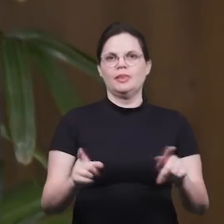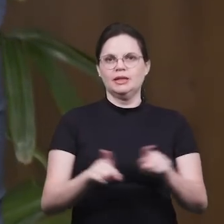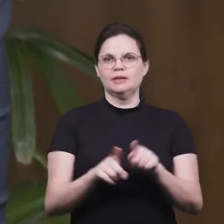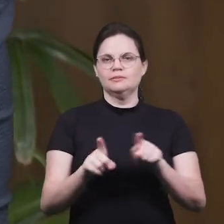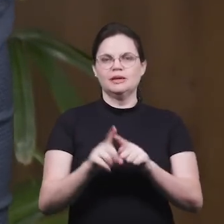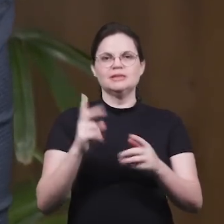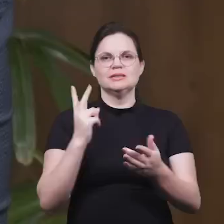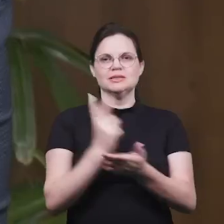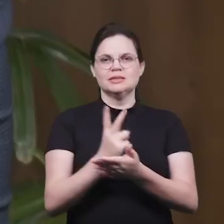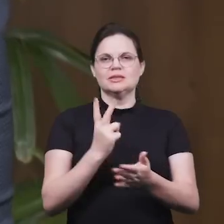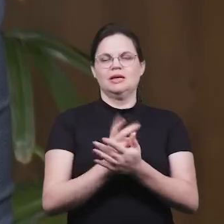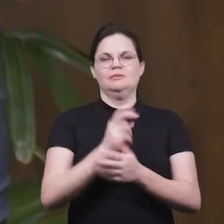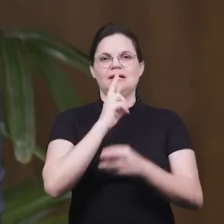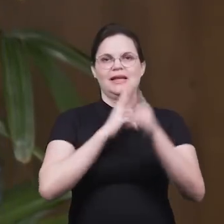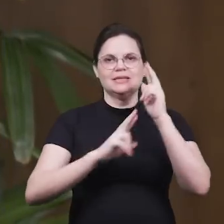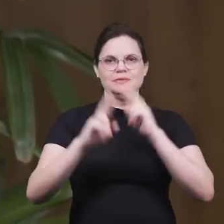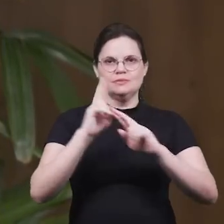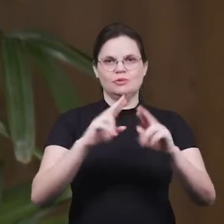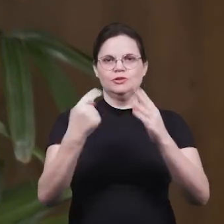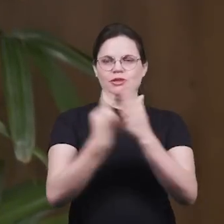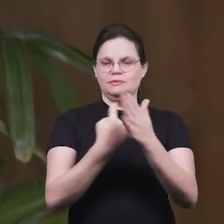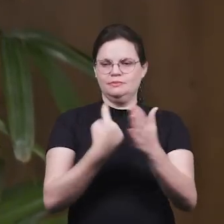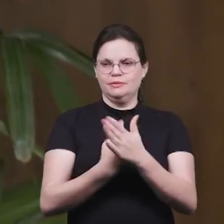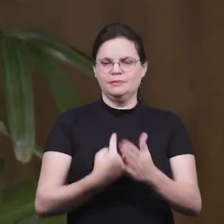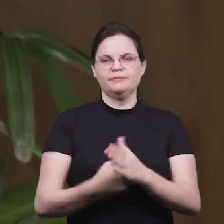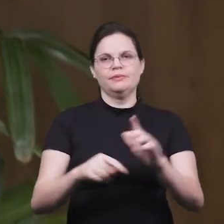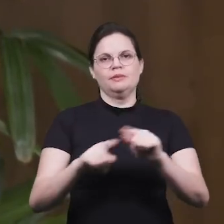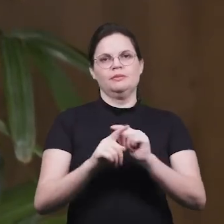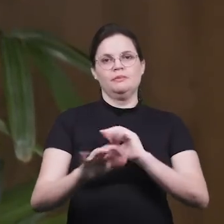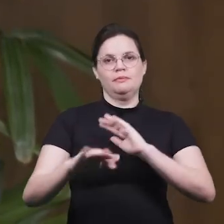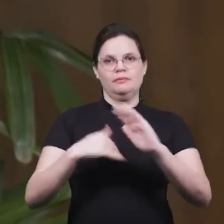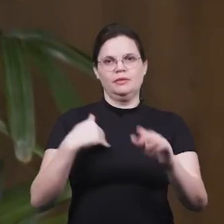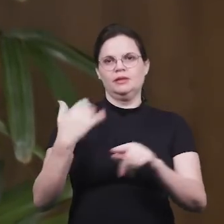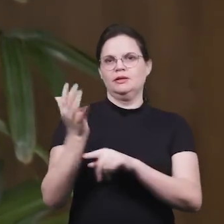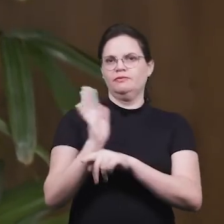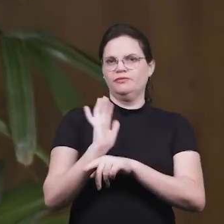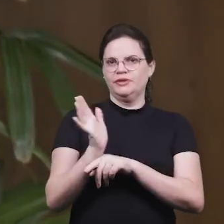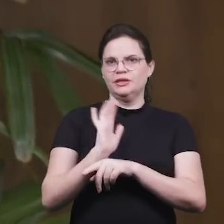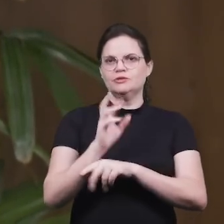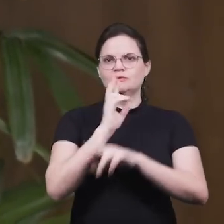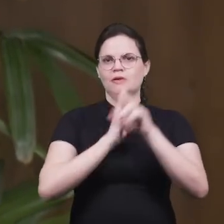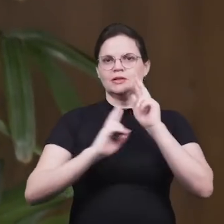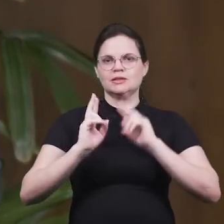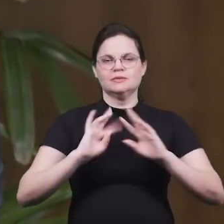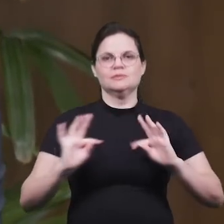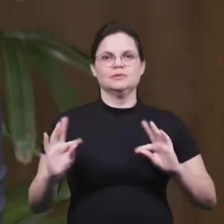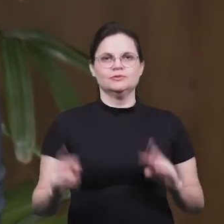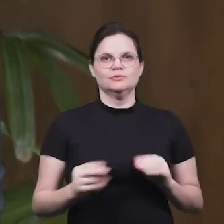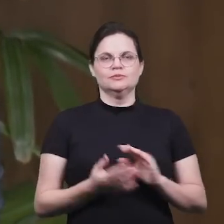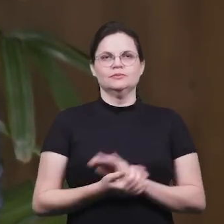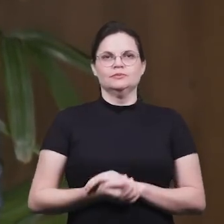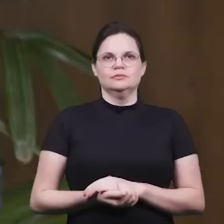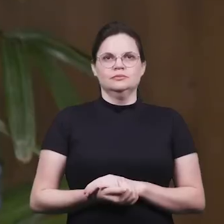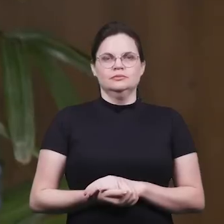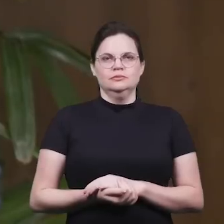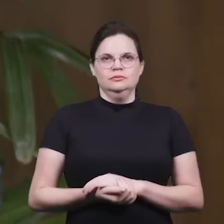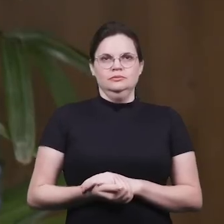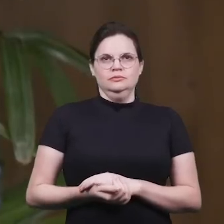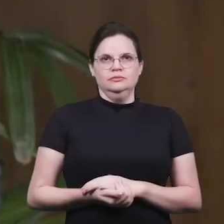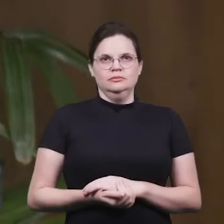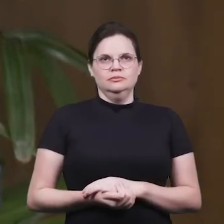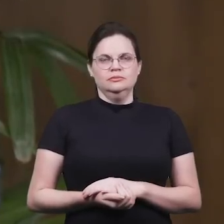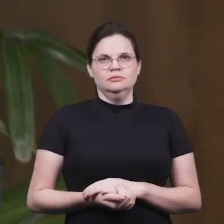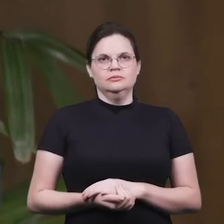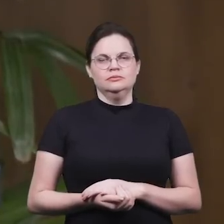Respostas, sempre mandam as respostas para nós, mandam os vídeos com as respostas. Esta obra